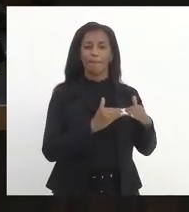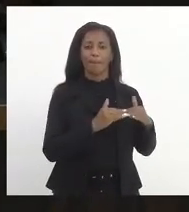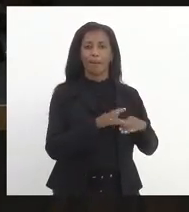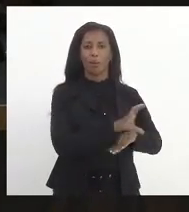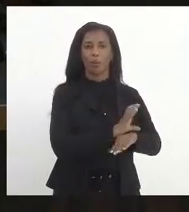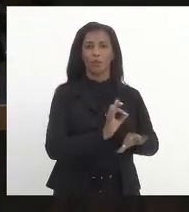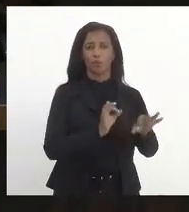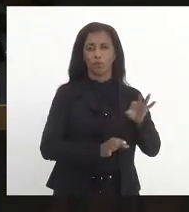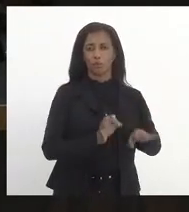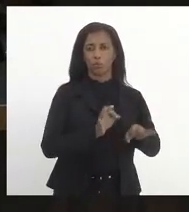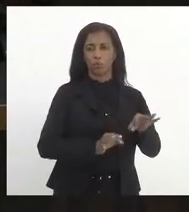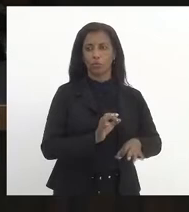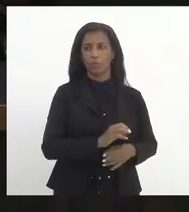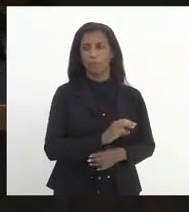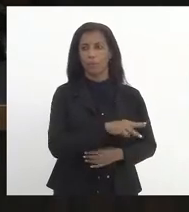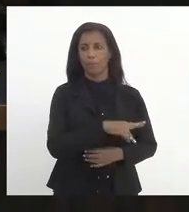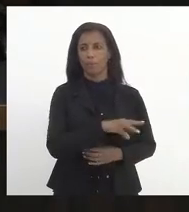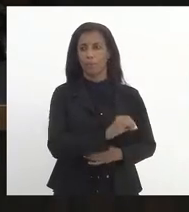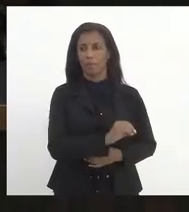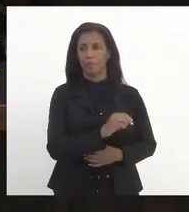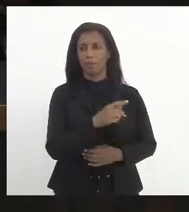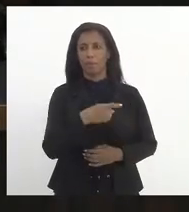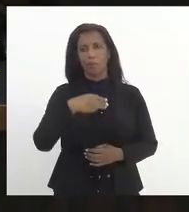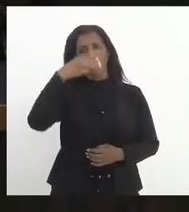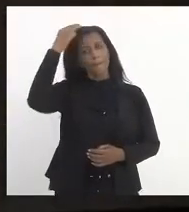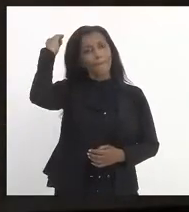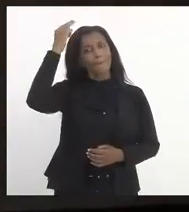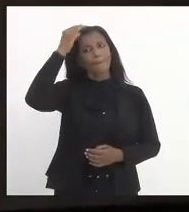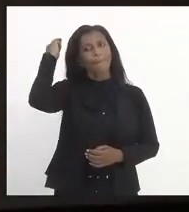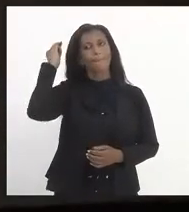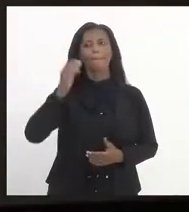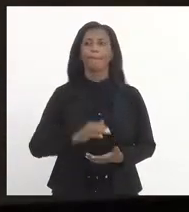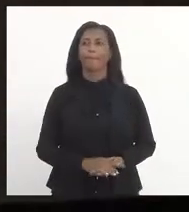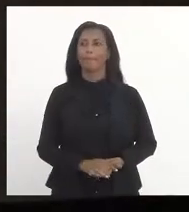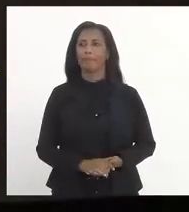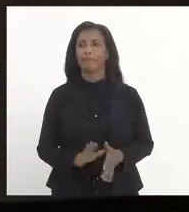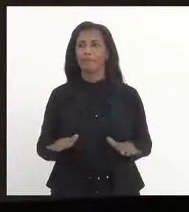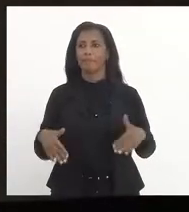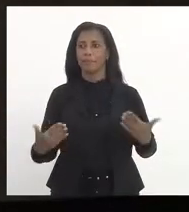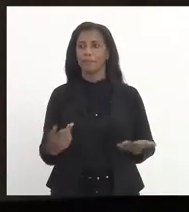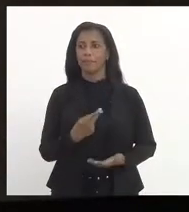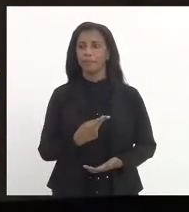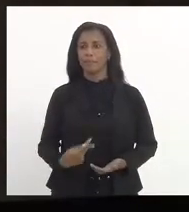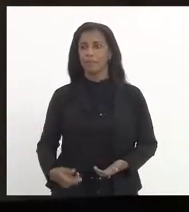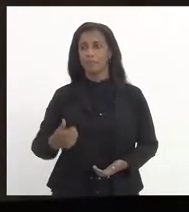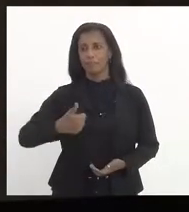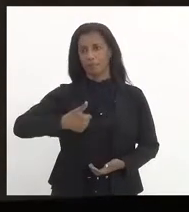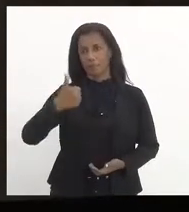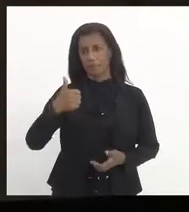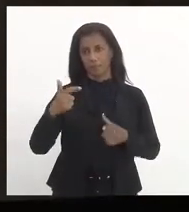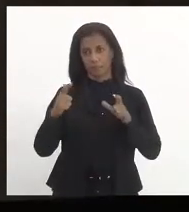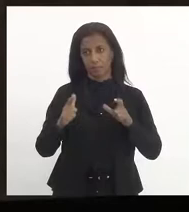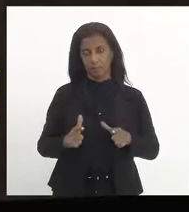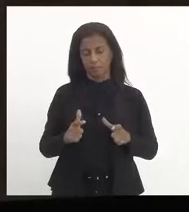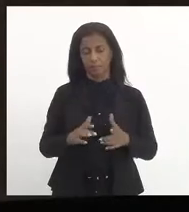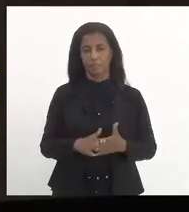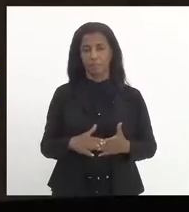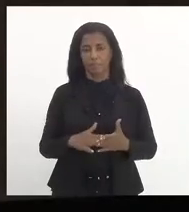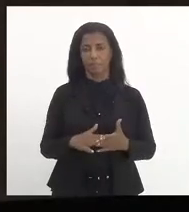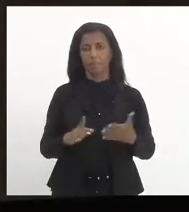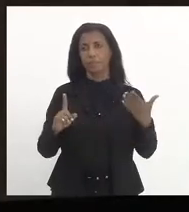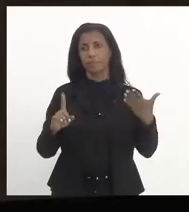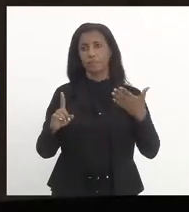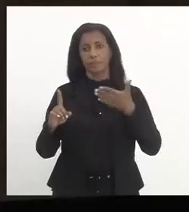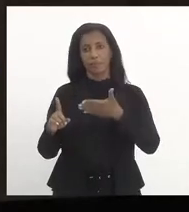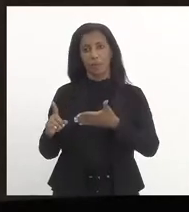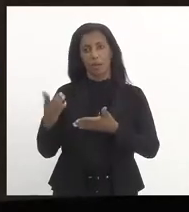e Justiça, deputado Márcio Pacheco. Senhor presidente, em primeiro lugar, me dirijo respeitosamente ao meu